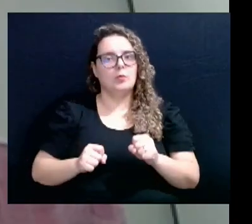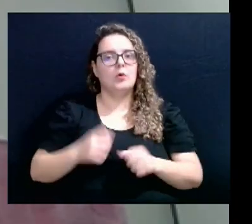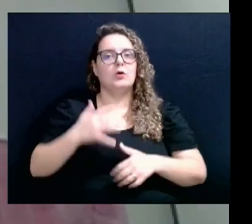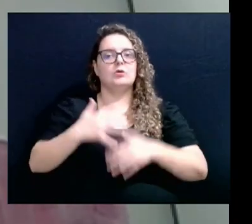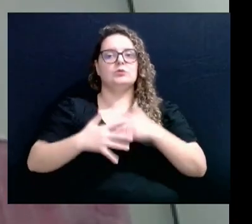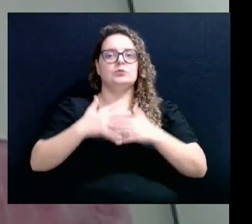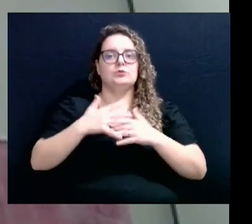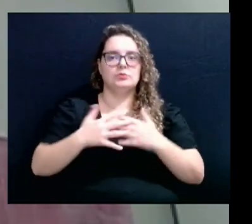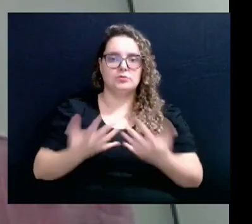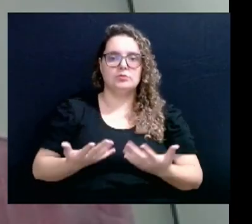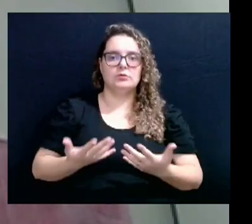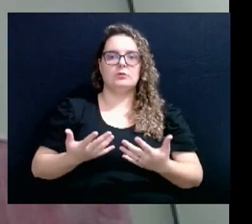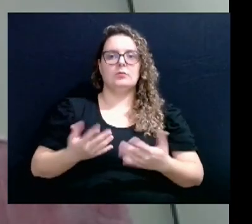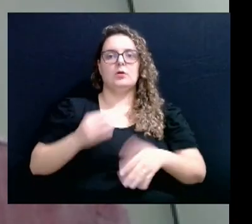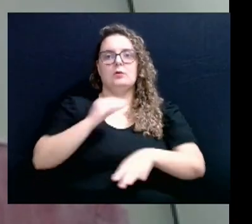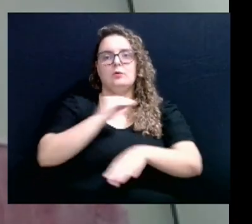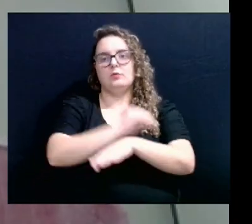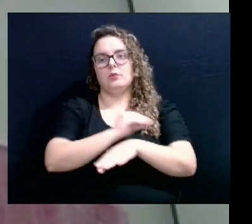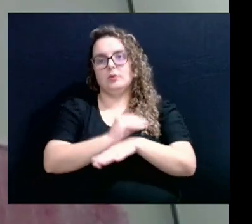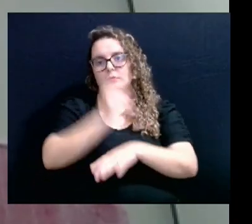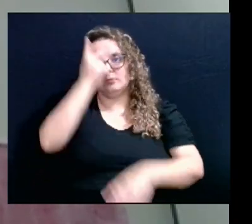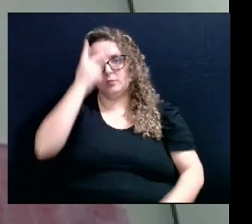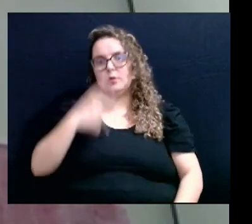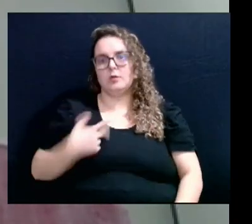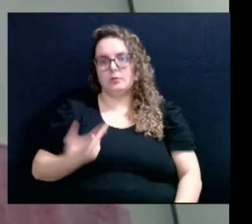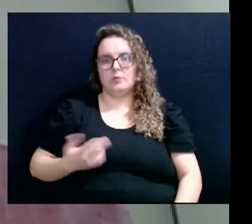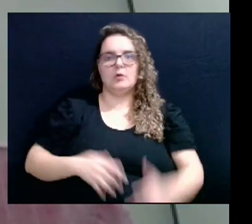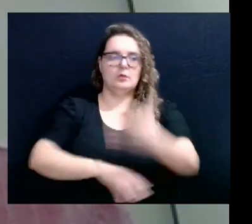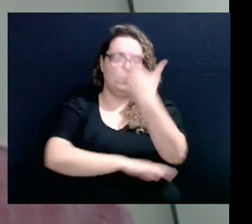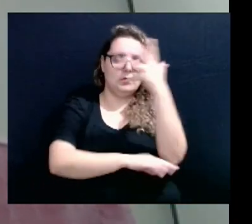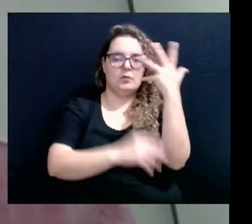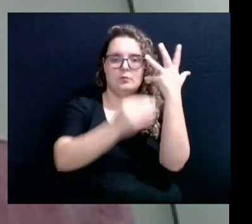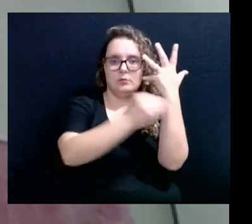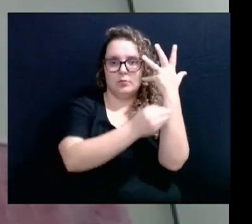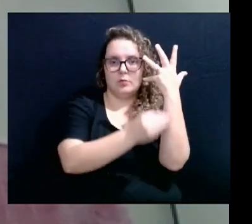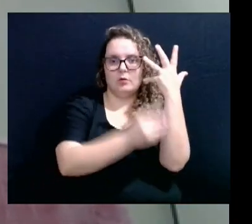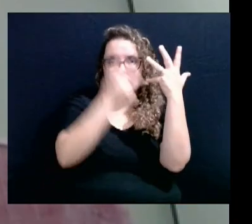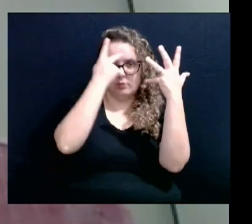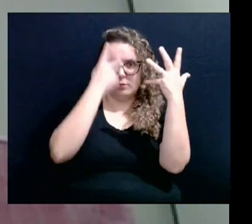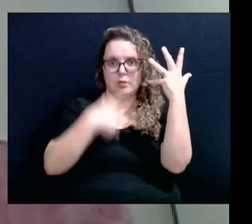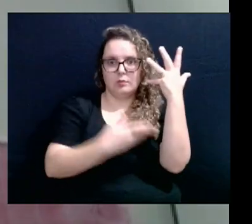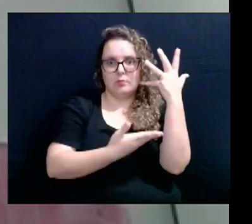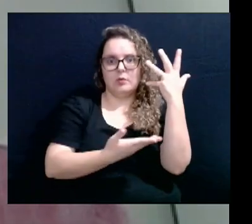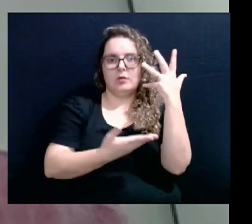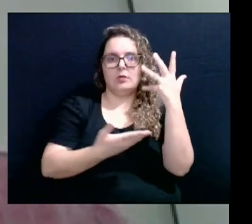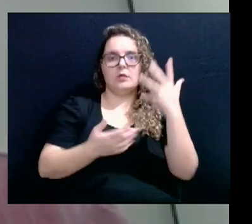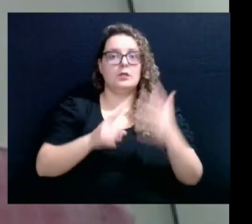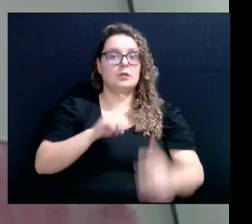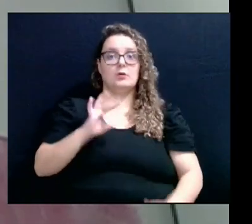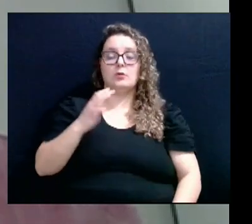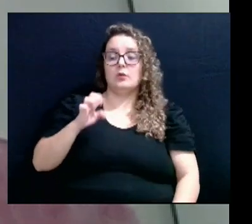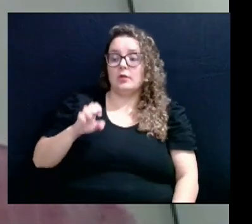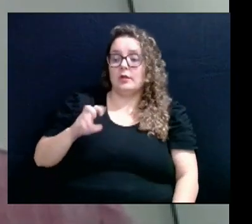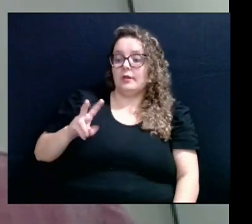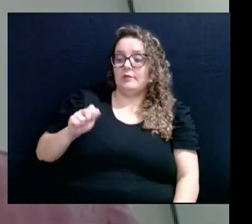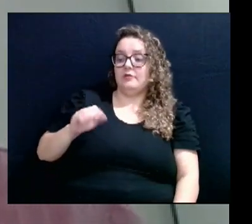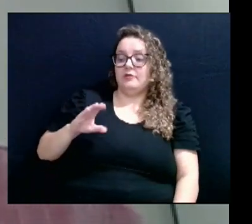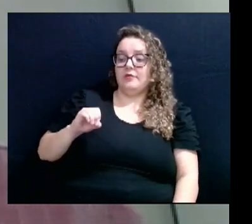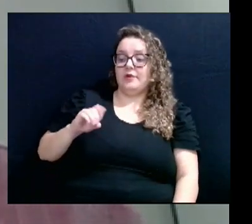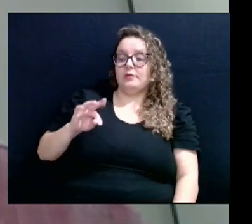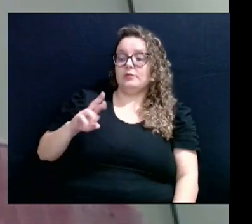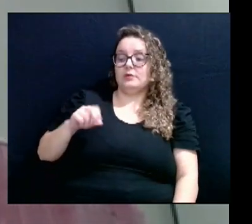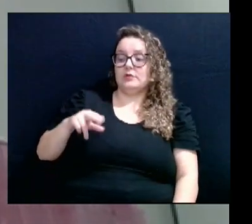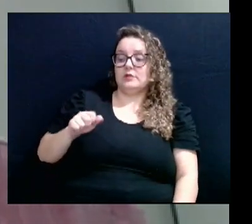de autopreservação das árvores, que ocorra a evapotranspiração. E aí isso acarretaria um prejuízo